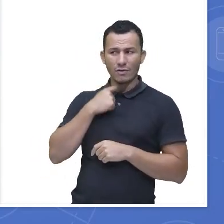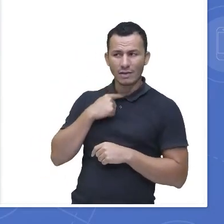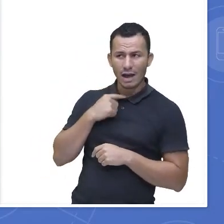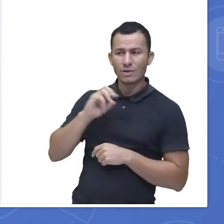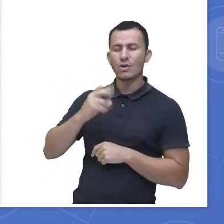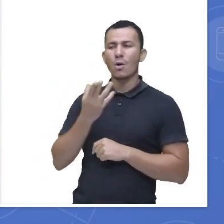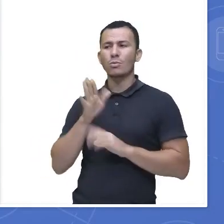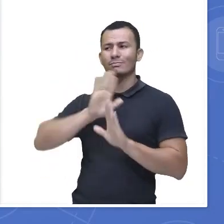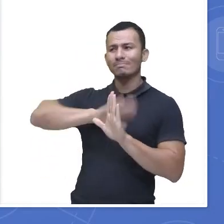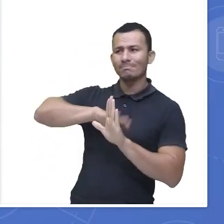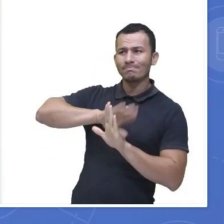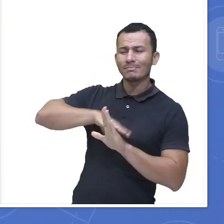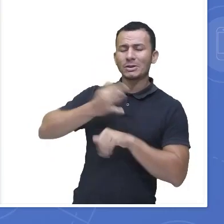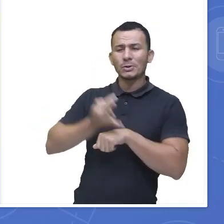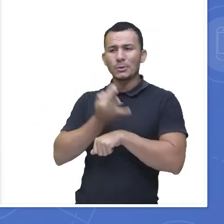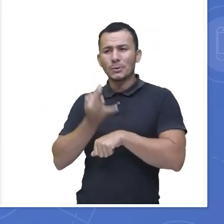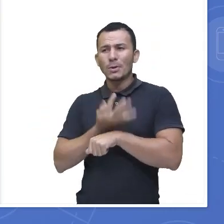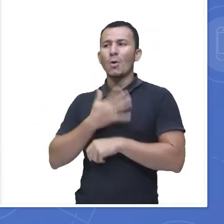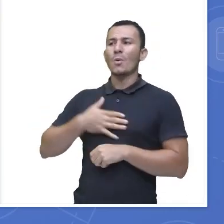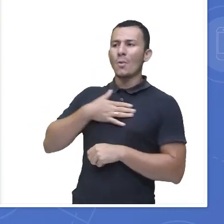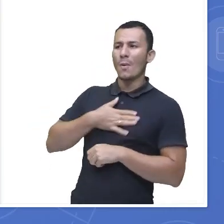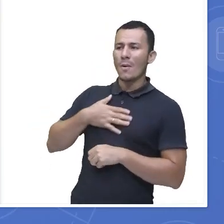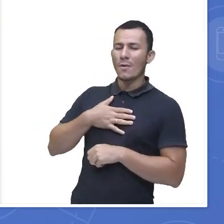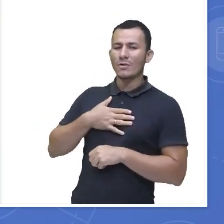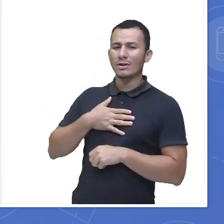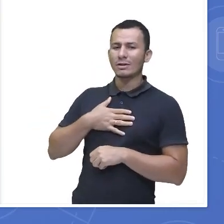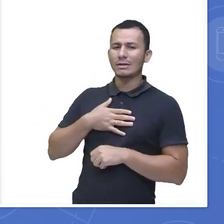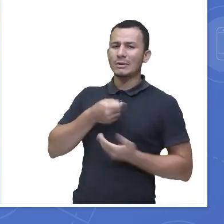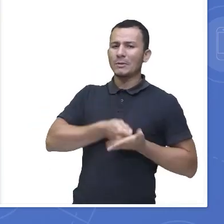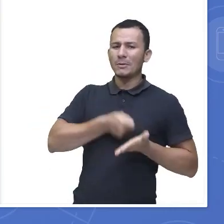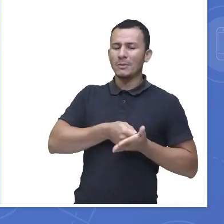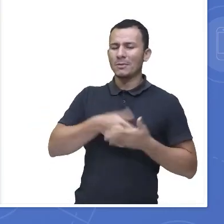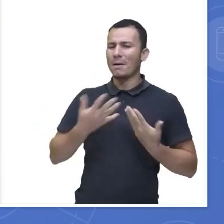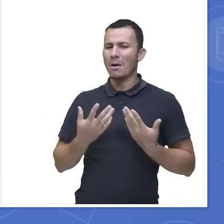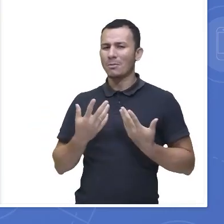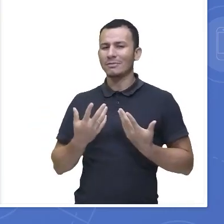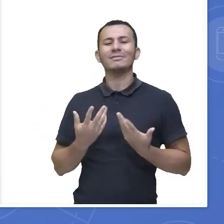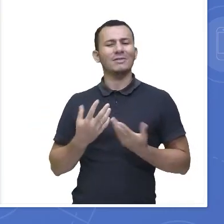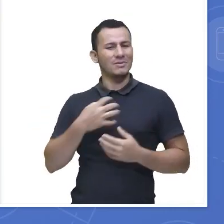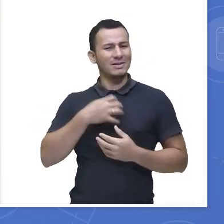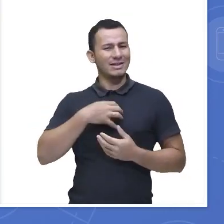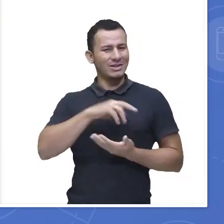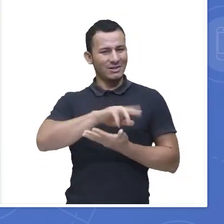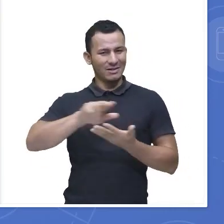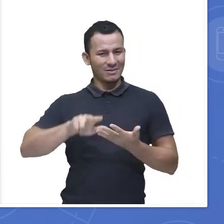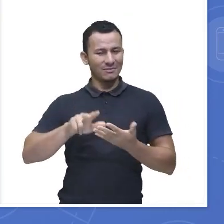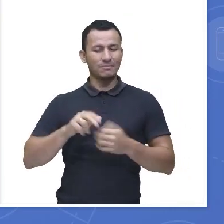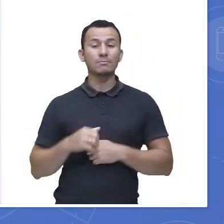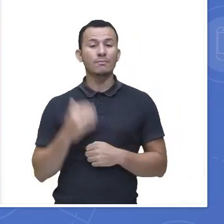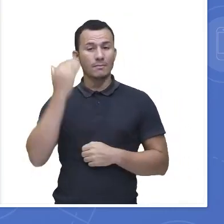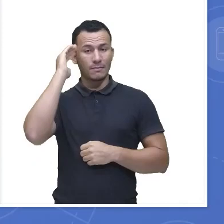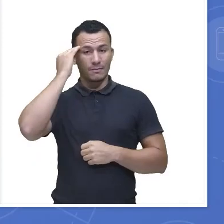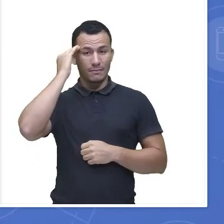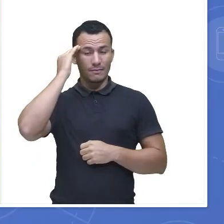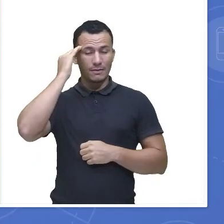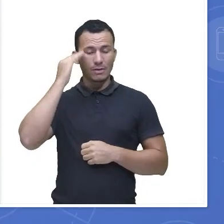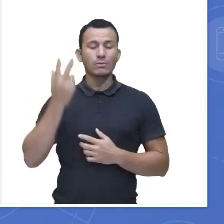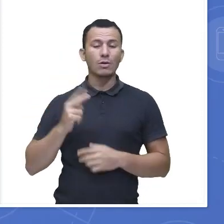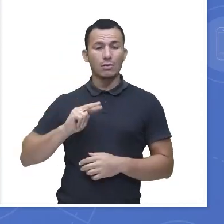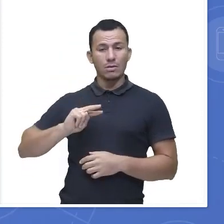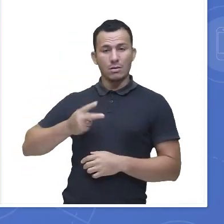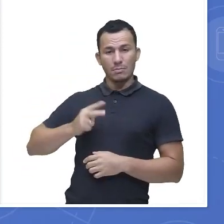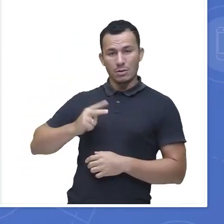ou ele não pode se queixar porque ele está satisfeito, não é? Geram vários sentidos. Ficou compreendido isso para você?